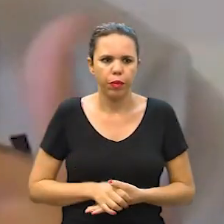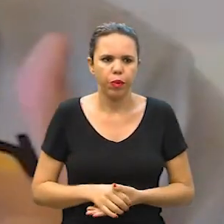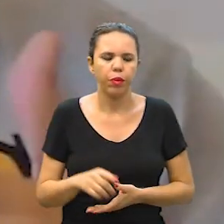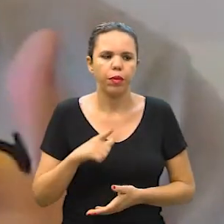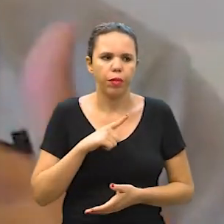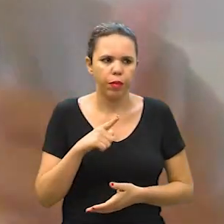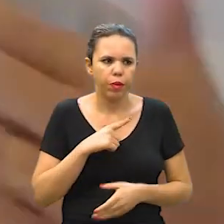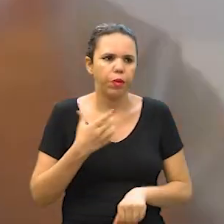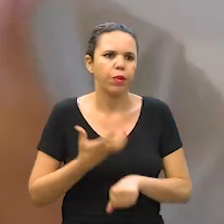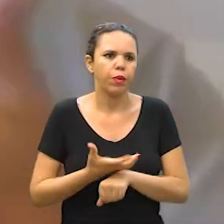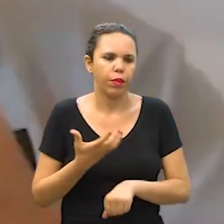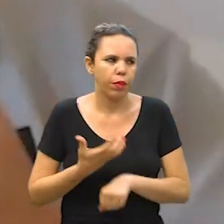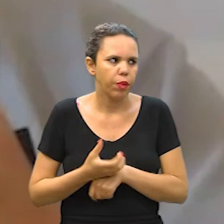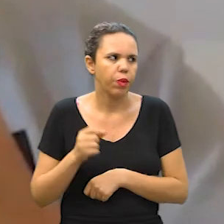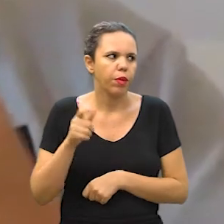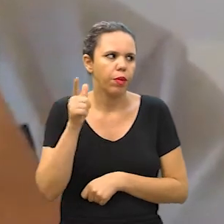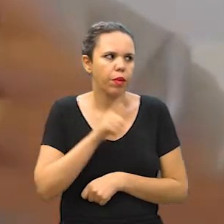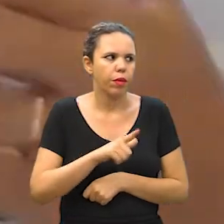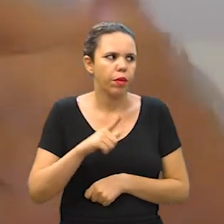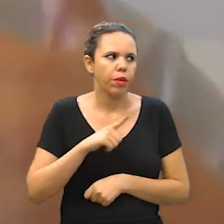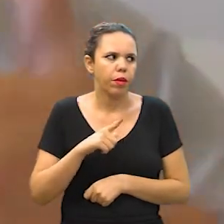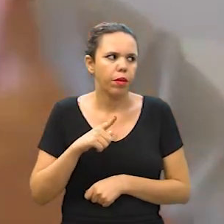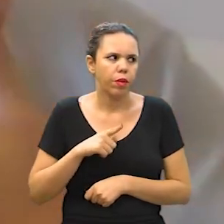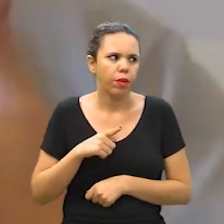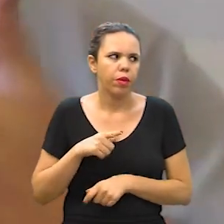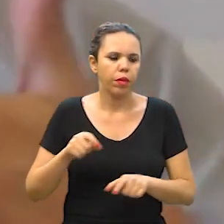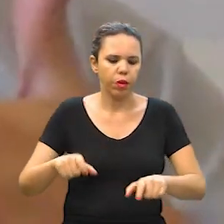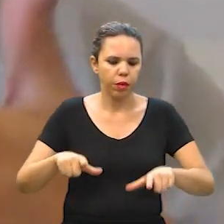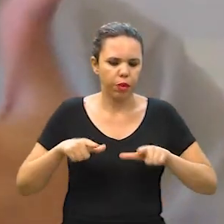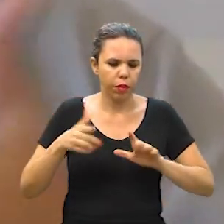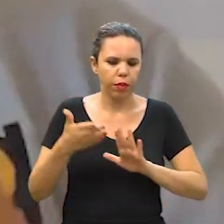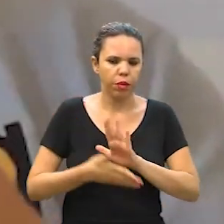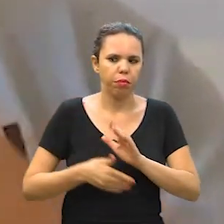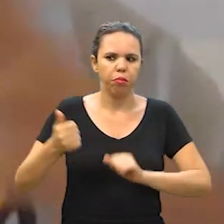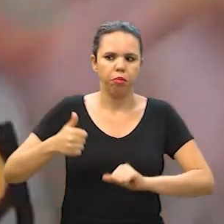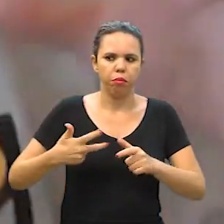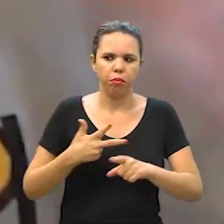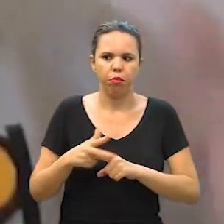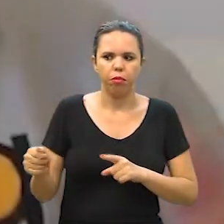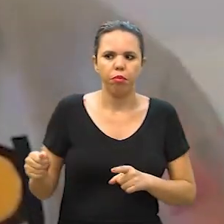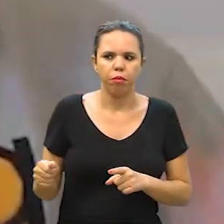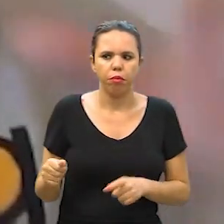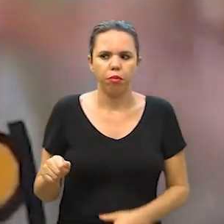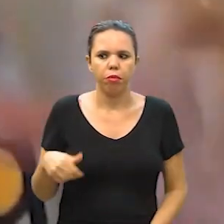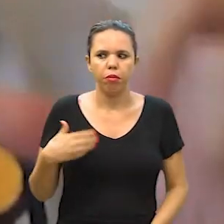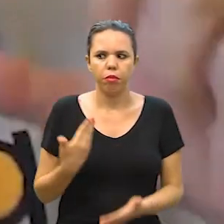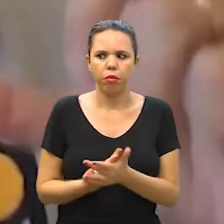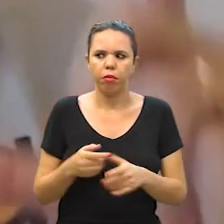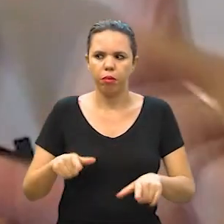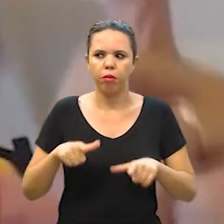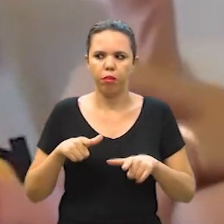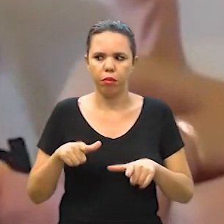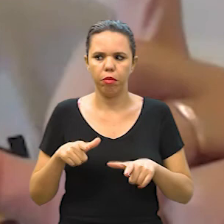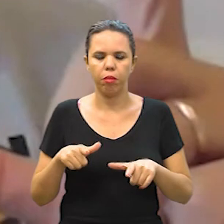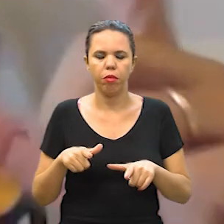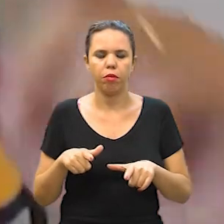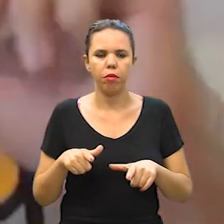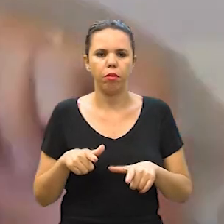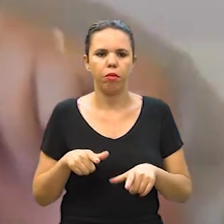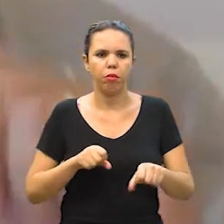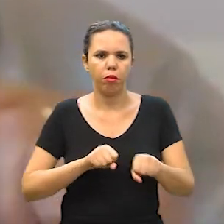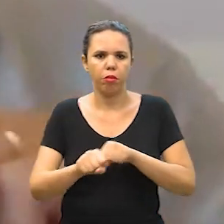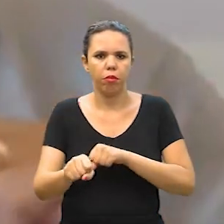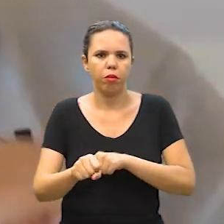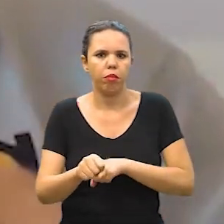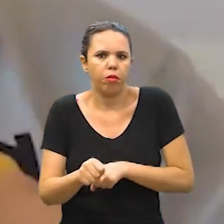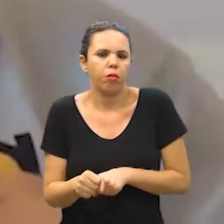ter aquelas matérias, você consegue as certificações, a validação e até o diploma de high school